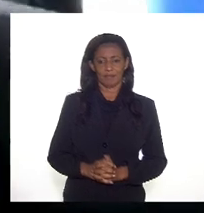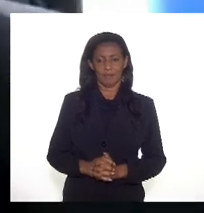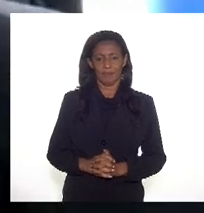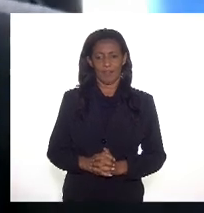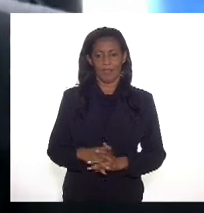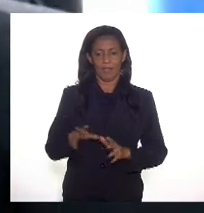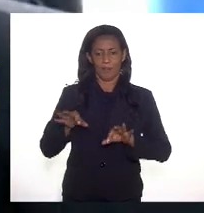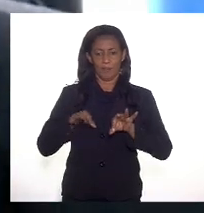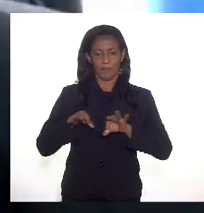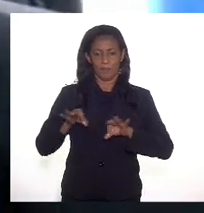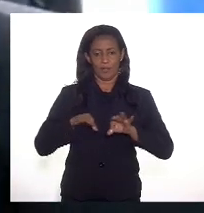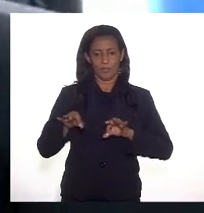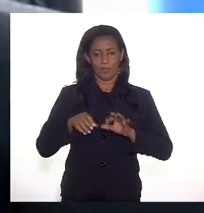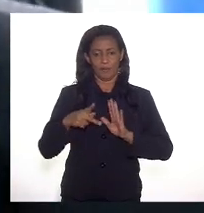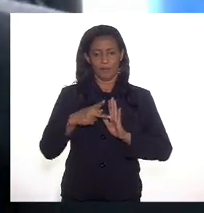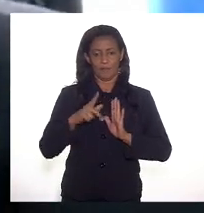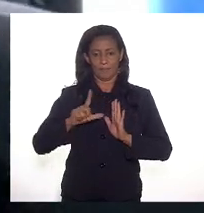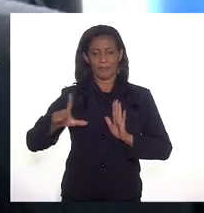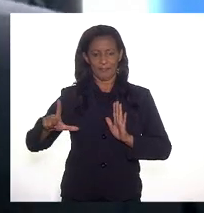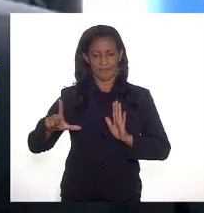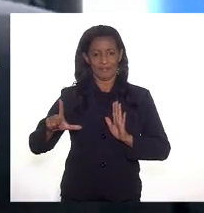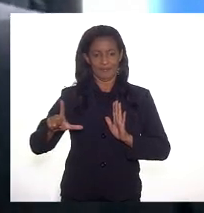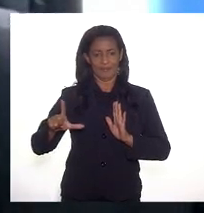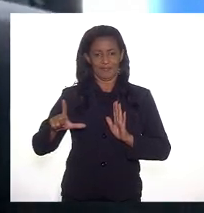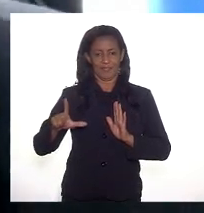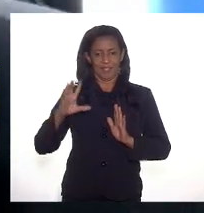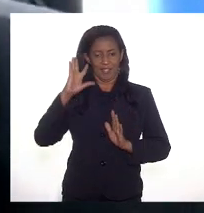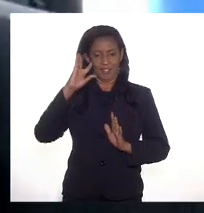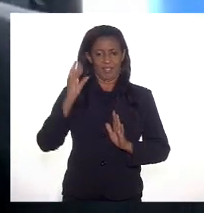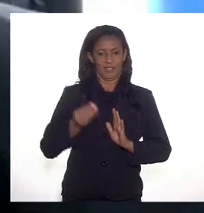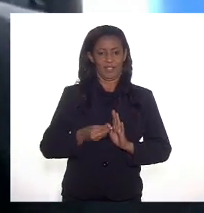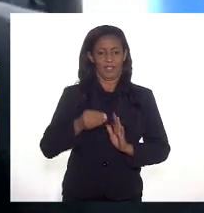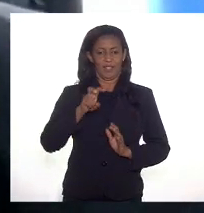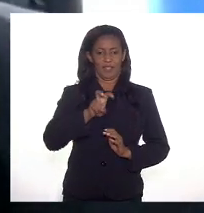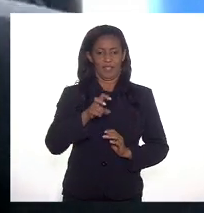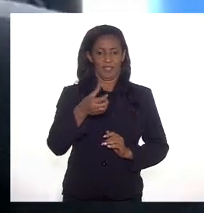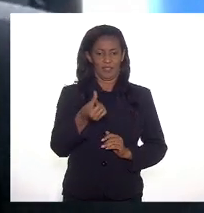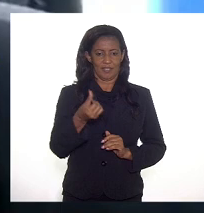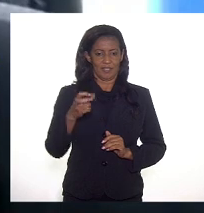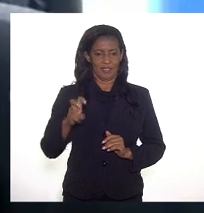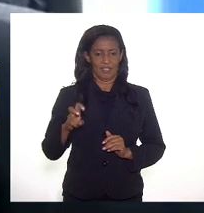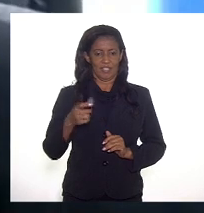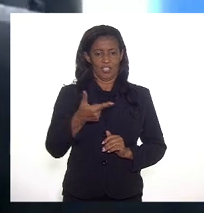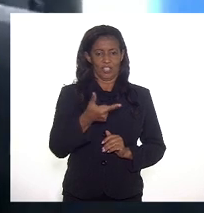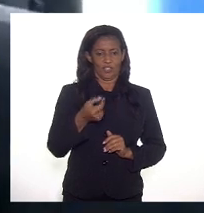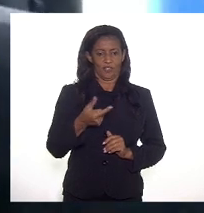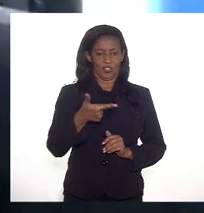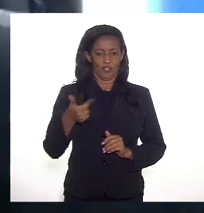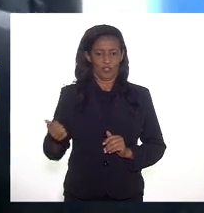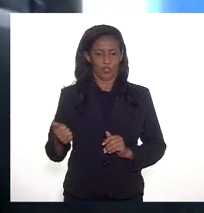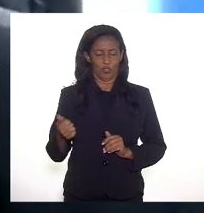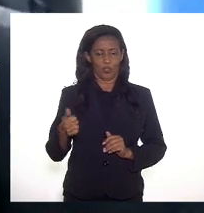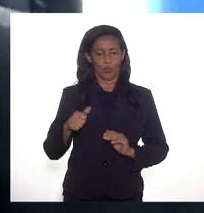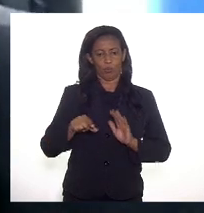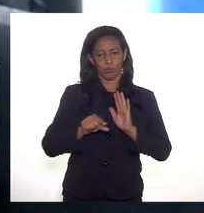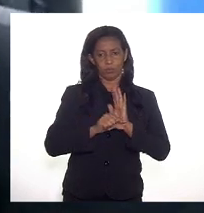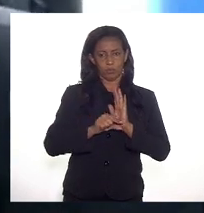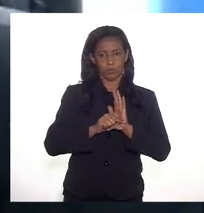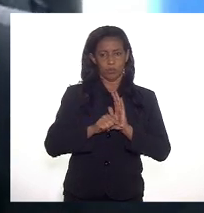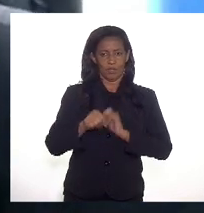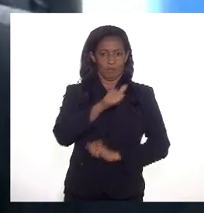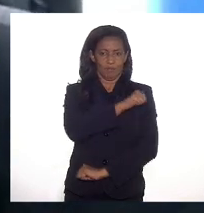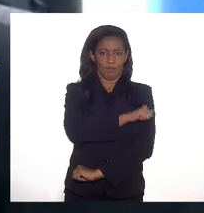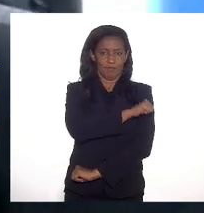Projeto de lei... Desculpa. Projeto de resolução número 565 de 2021, de autoria da deputada enfermeira Rejane,